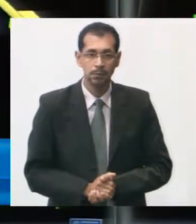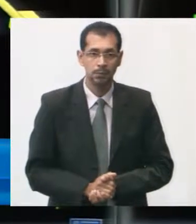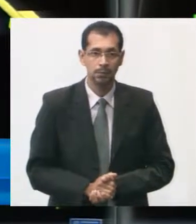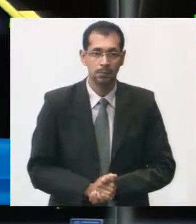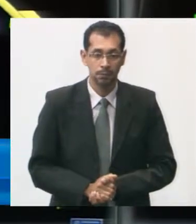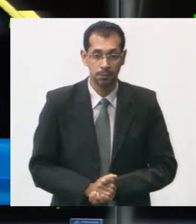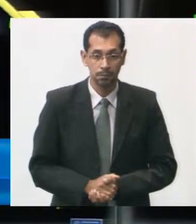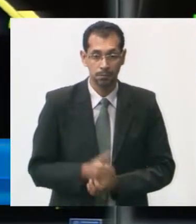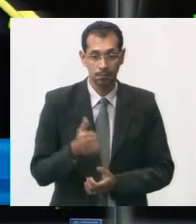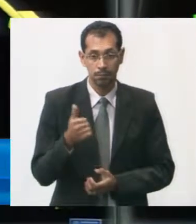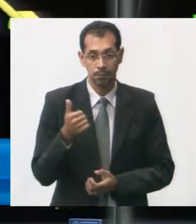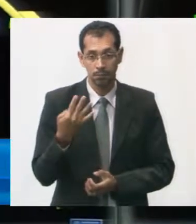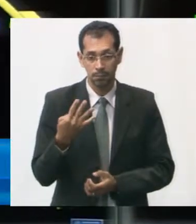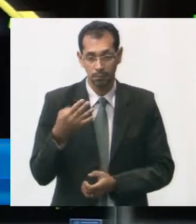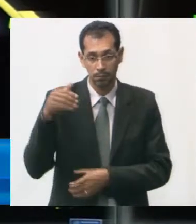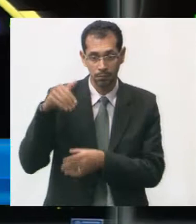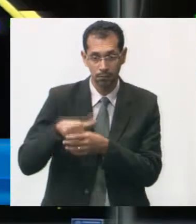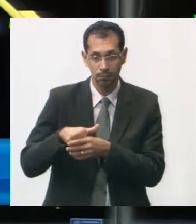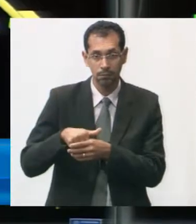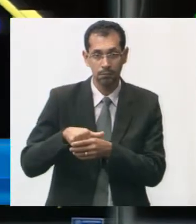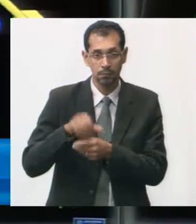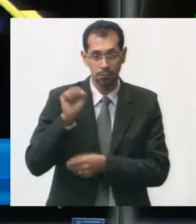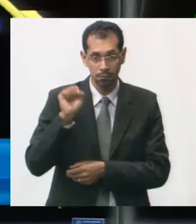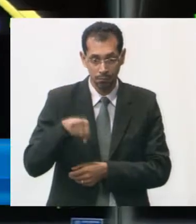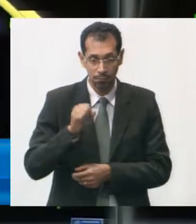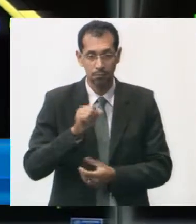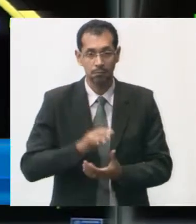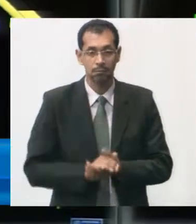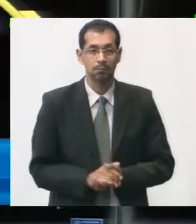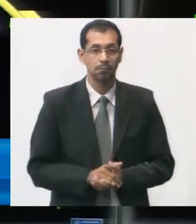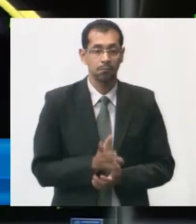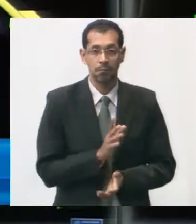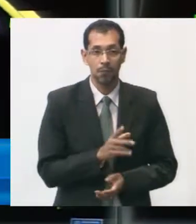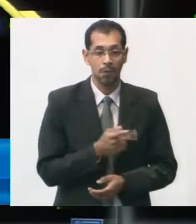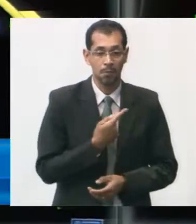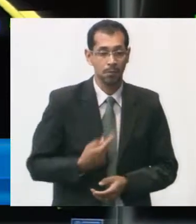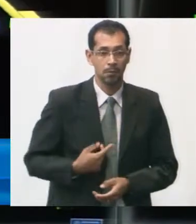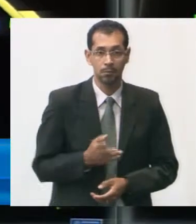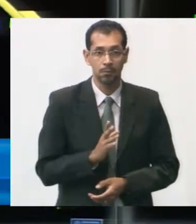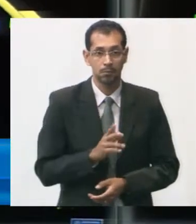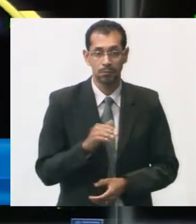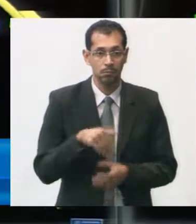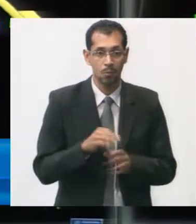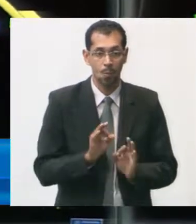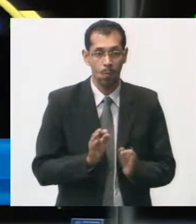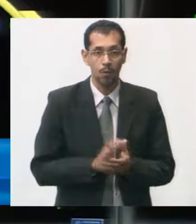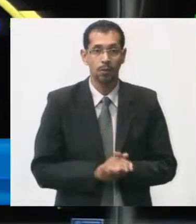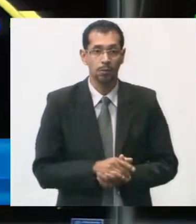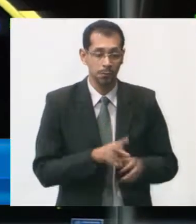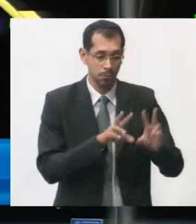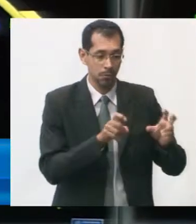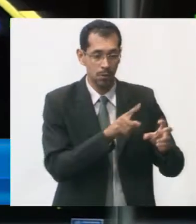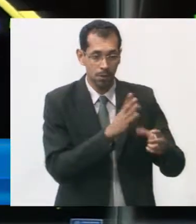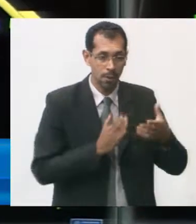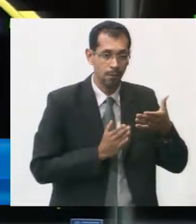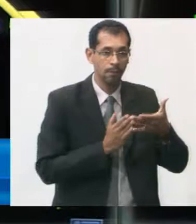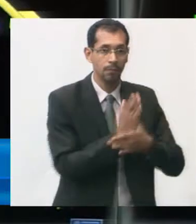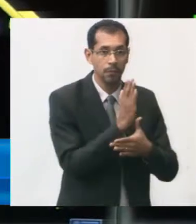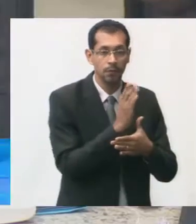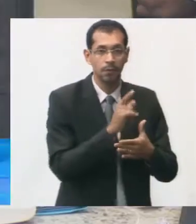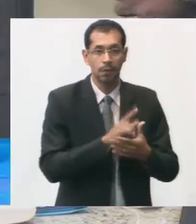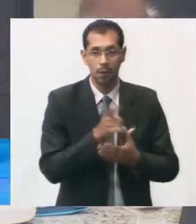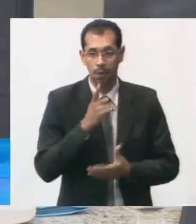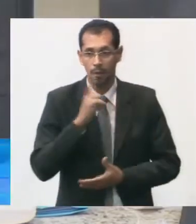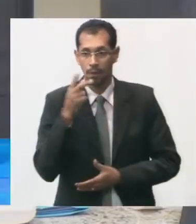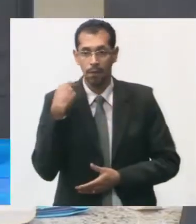14 sim, nenhum não, nenhuma abstenção, o presidente não vota, matéria aprovada. Algum vereador para justificar